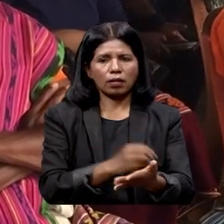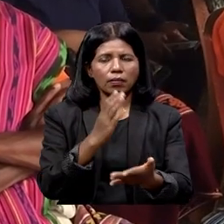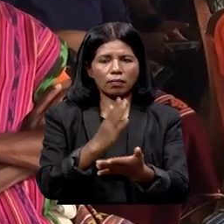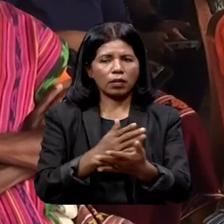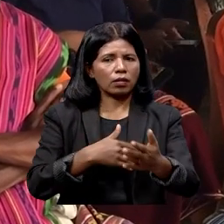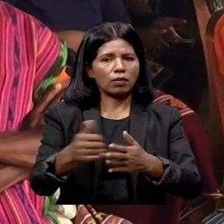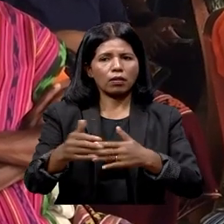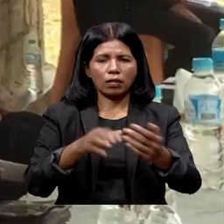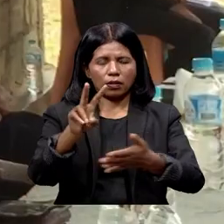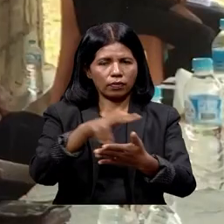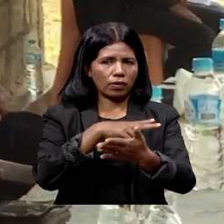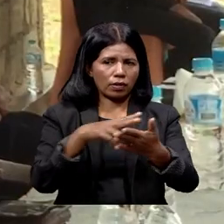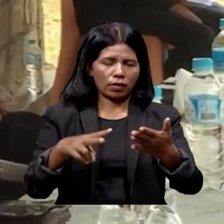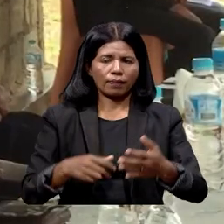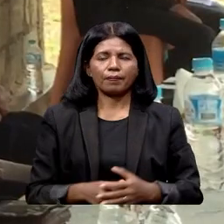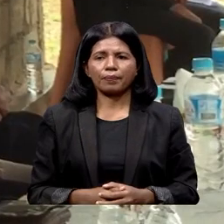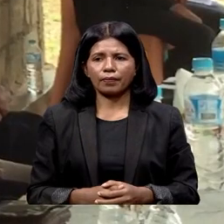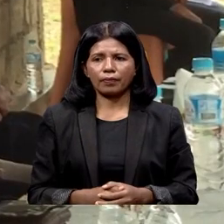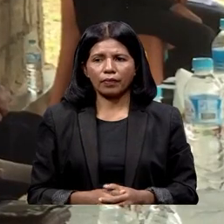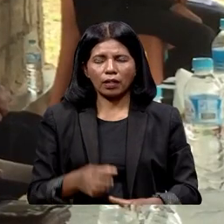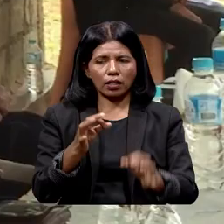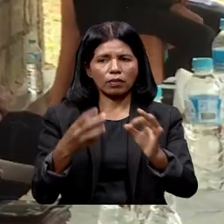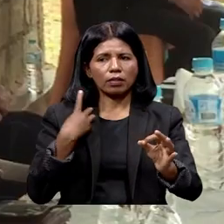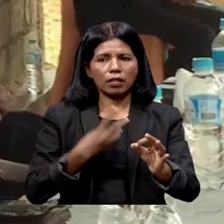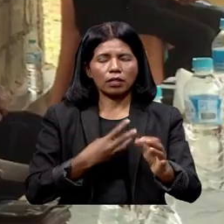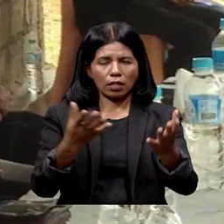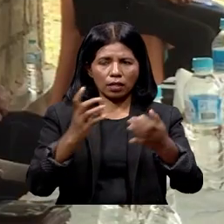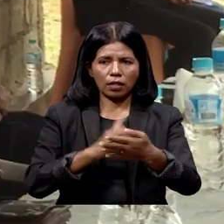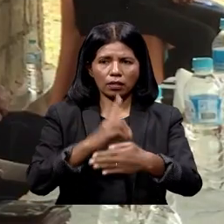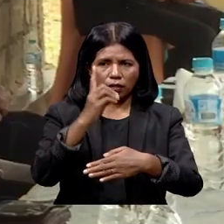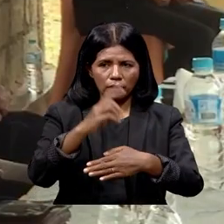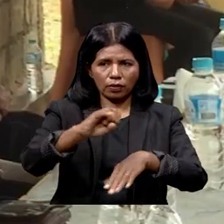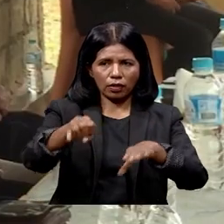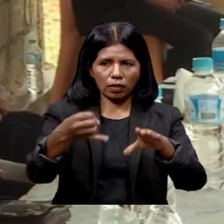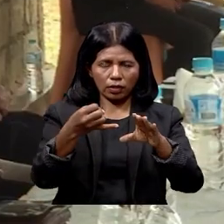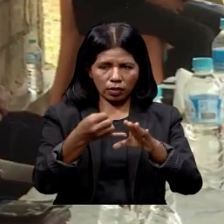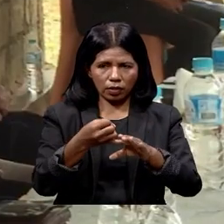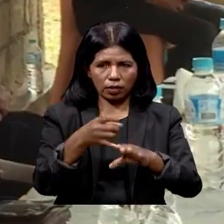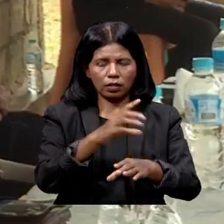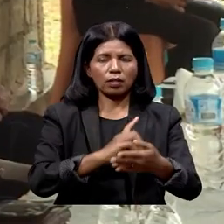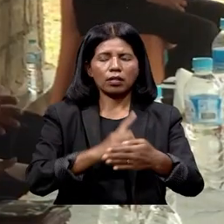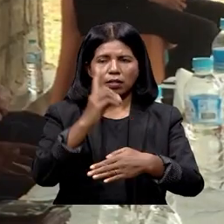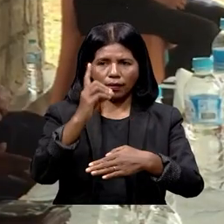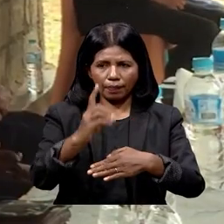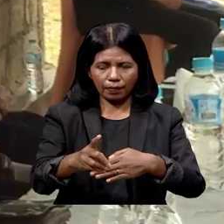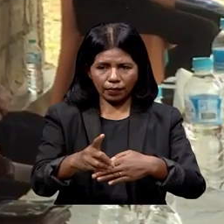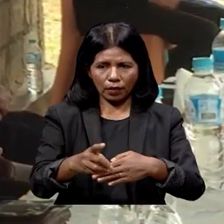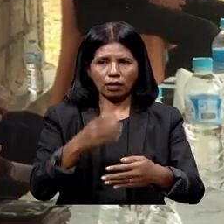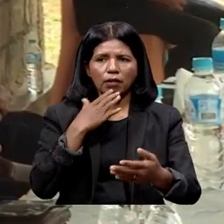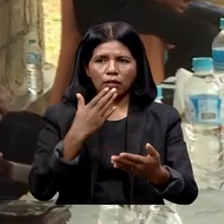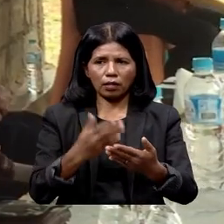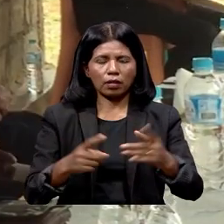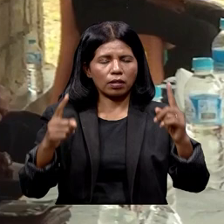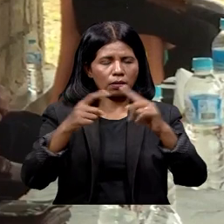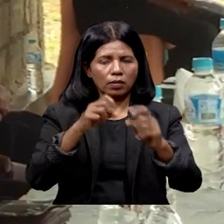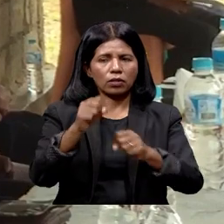qualquer violência. Mas se ita hakara desenvolvimento ida inclusivo, desenvolvimento ida que dia ba